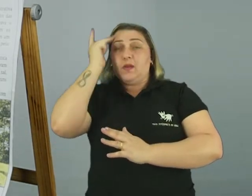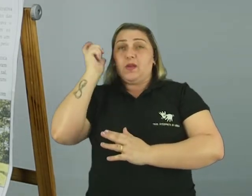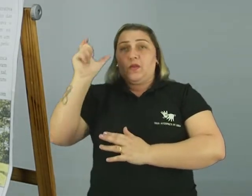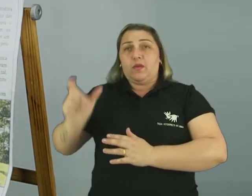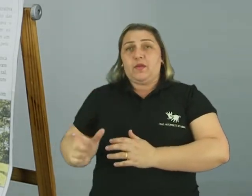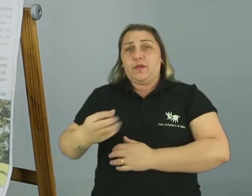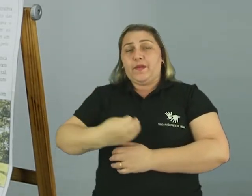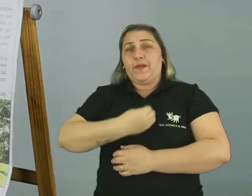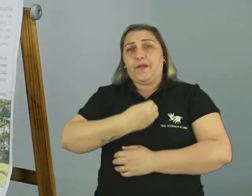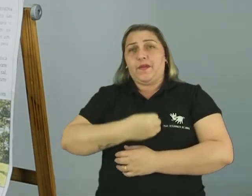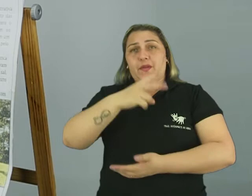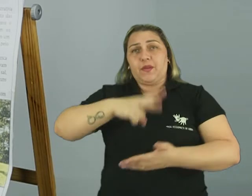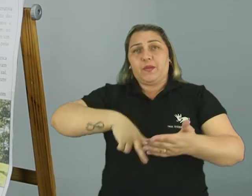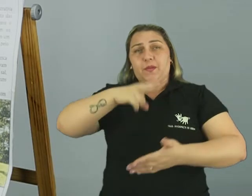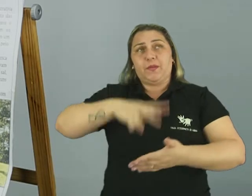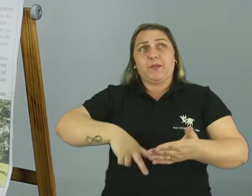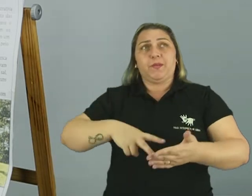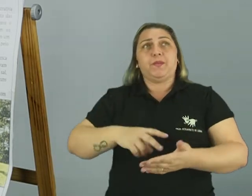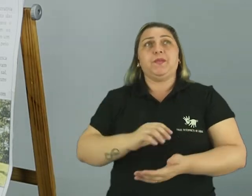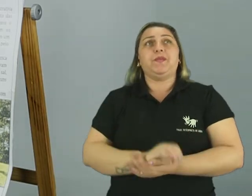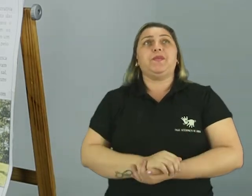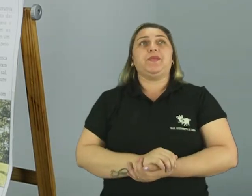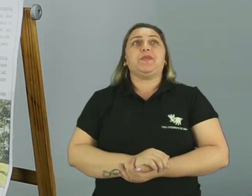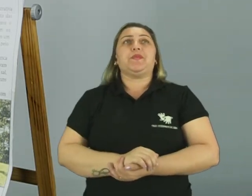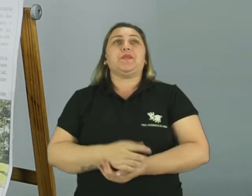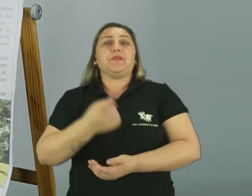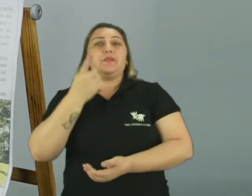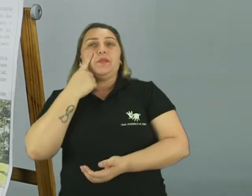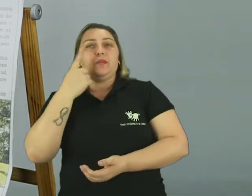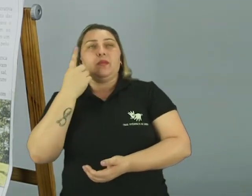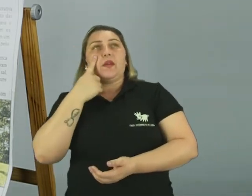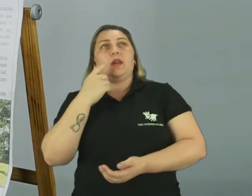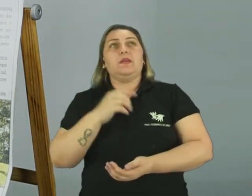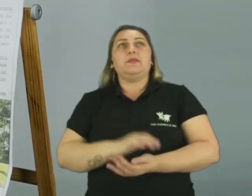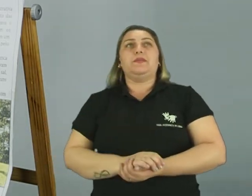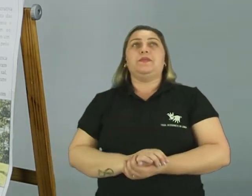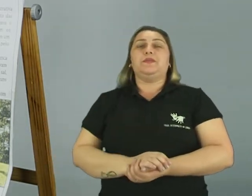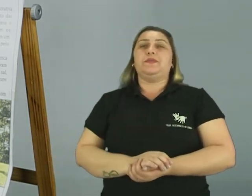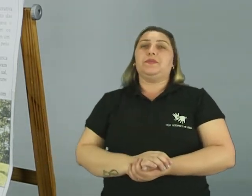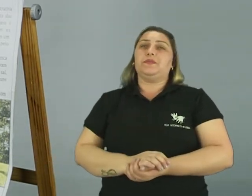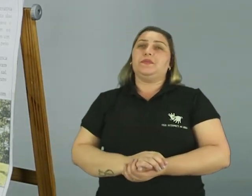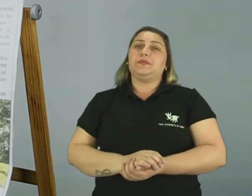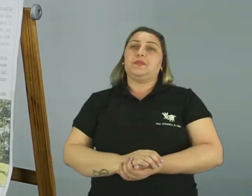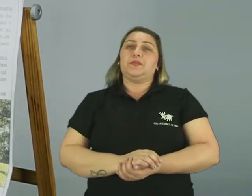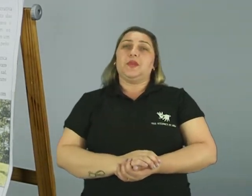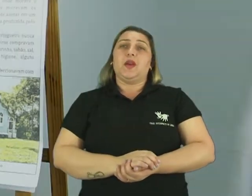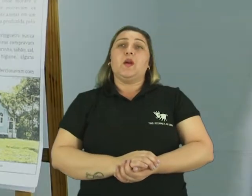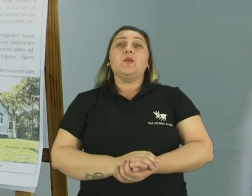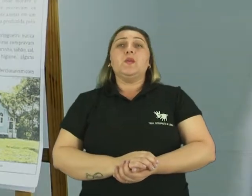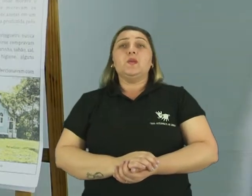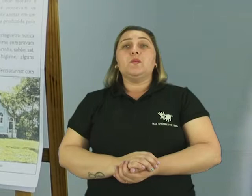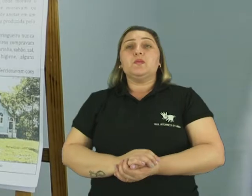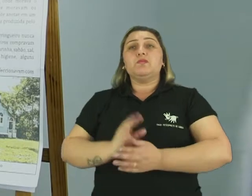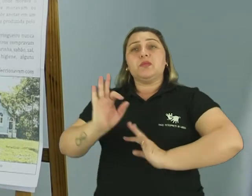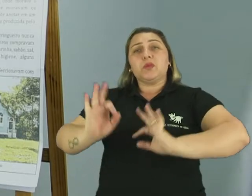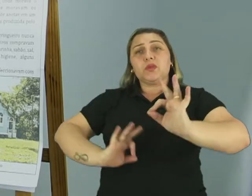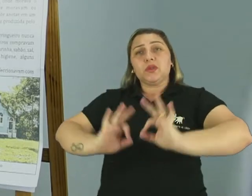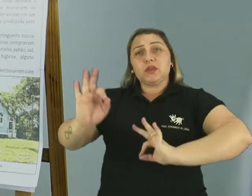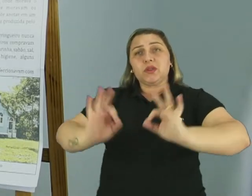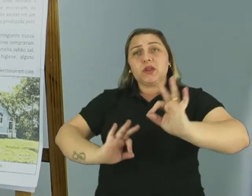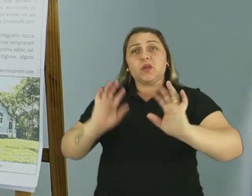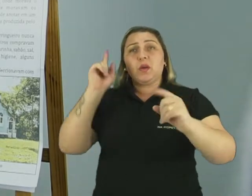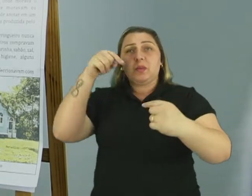outras pessoas que nós vamos ler aqui no texto, ok? Observa aqui comigo. O seringal era organizado